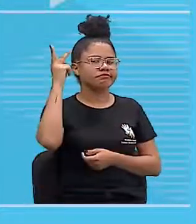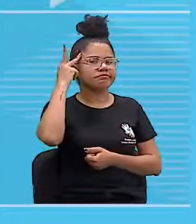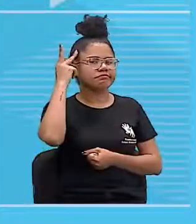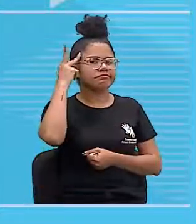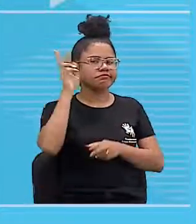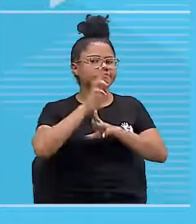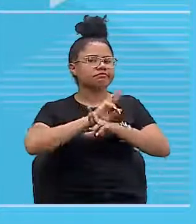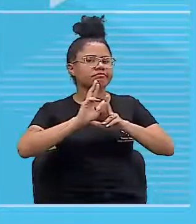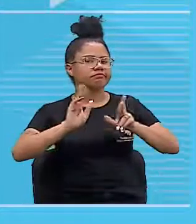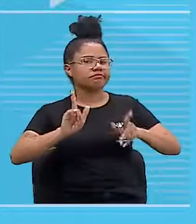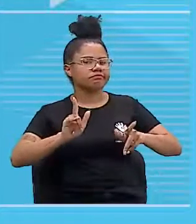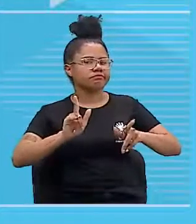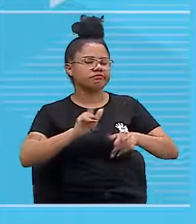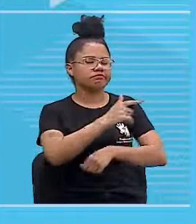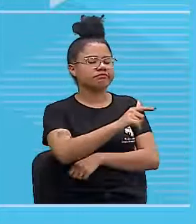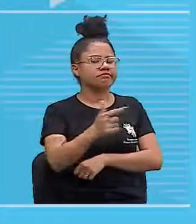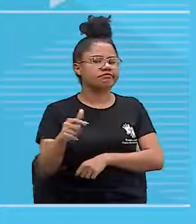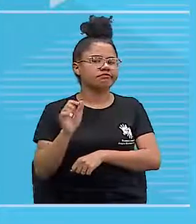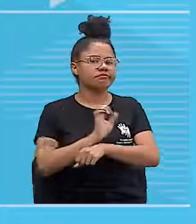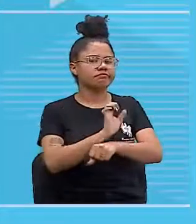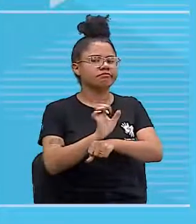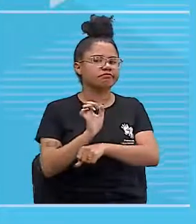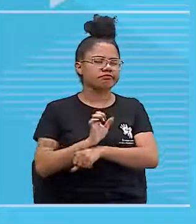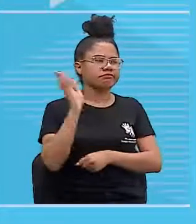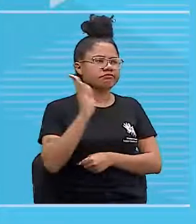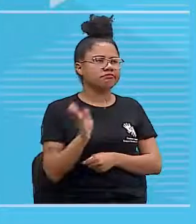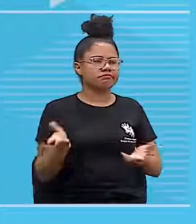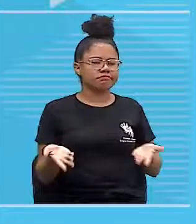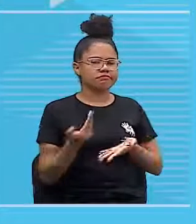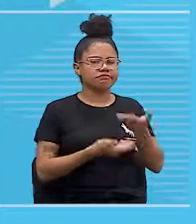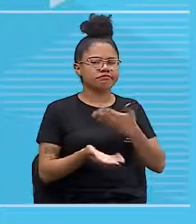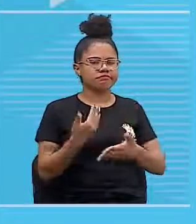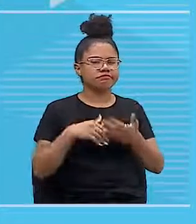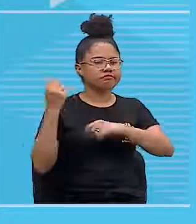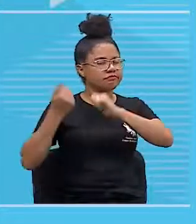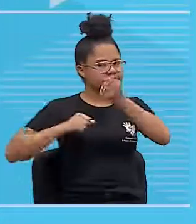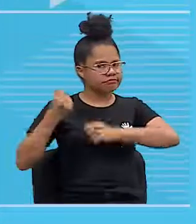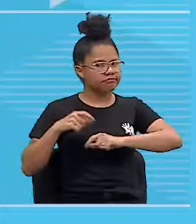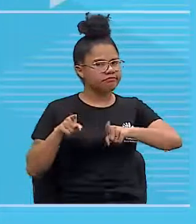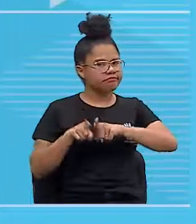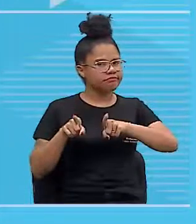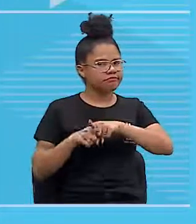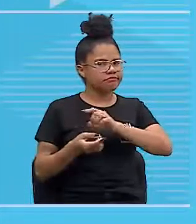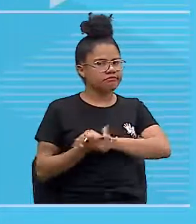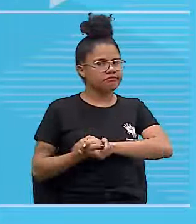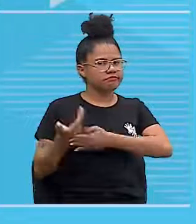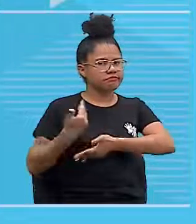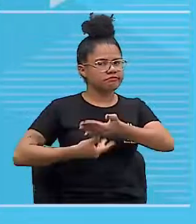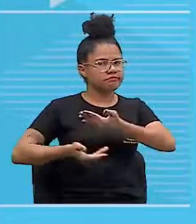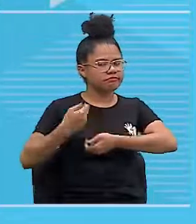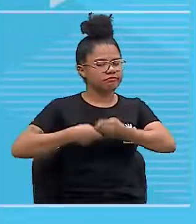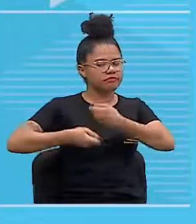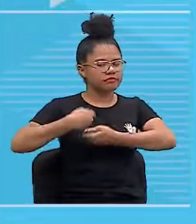diferente Galera dos outros estados brasileiros quando se fala de indústria e quando se fala de relação com outros